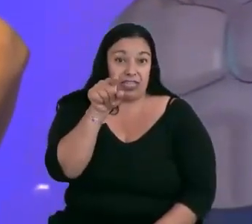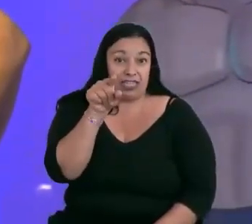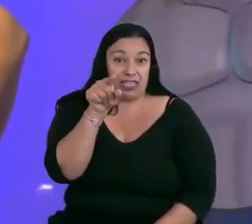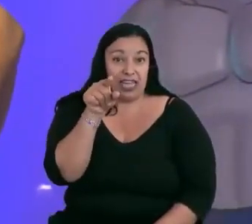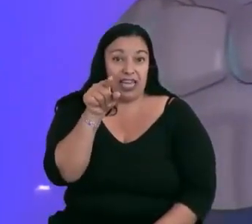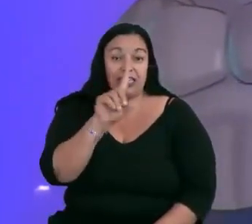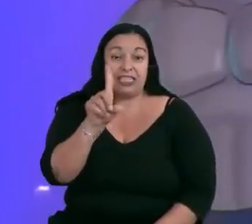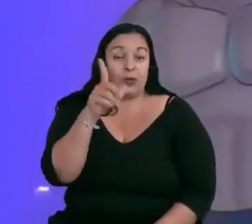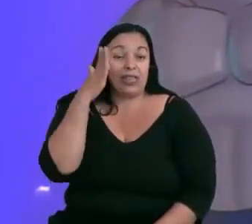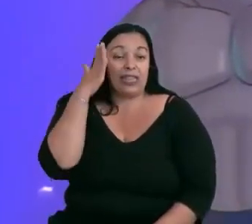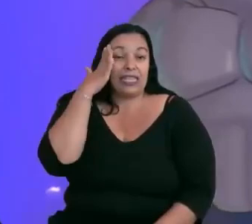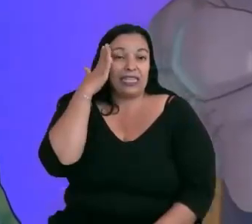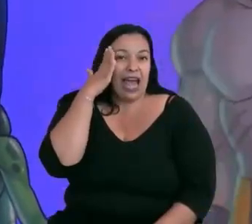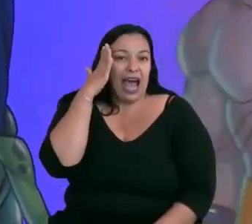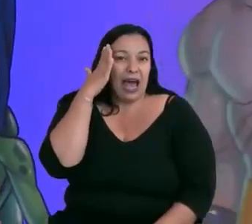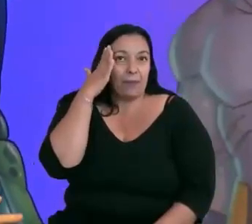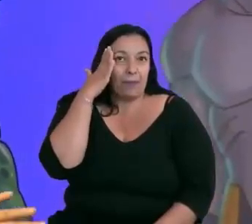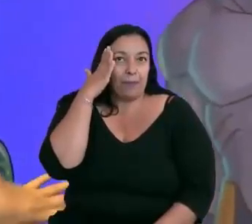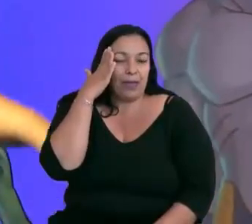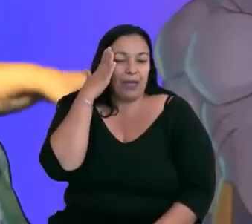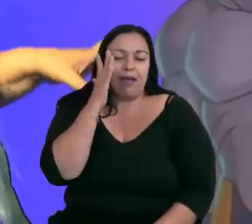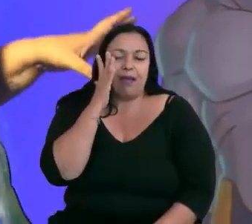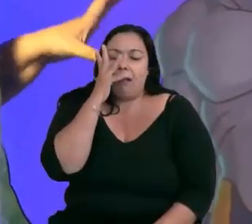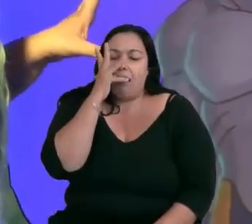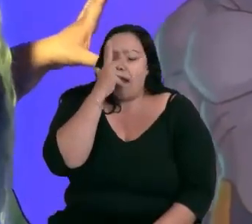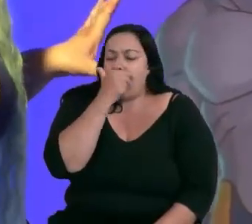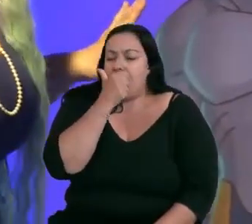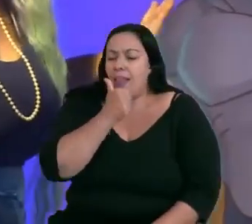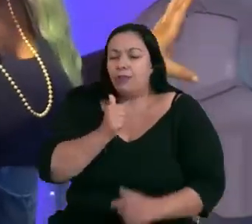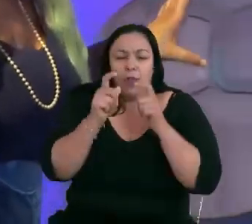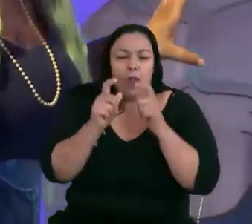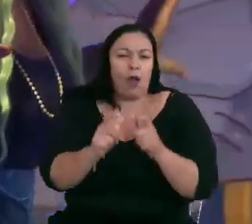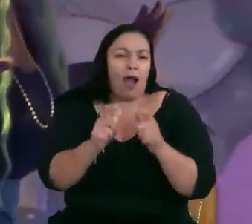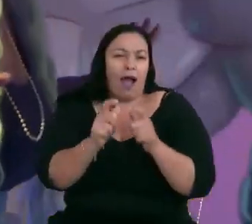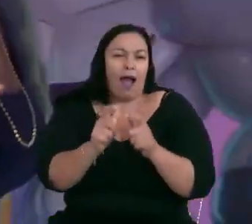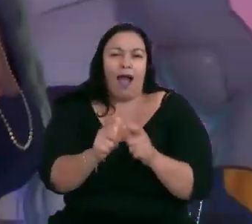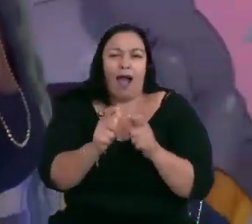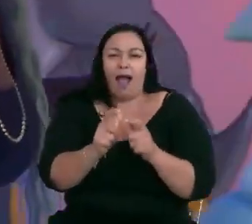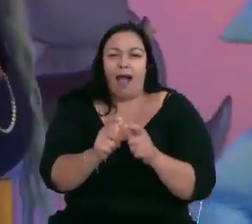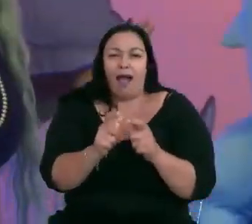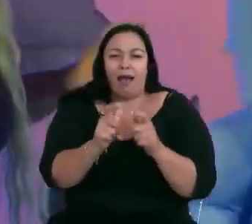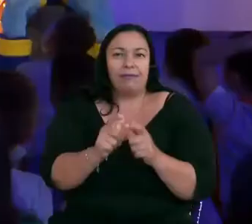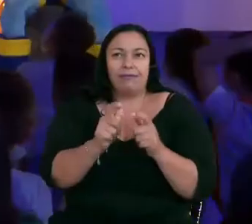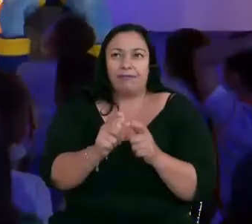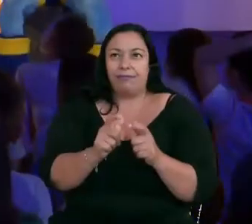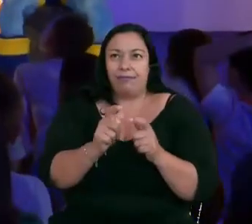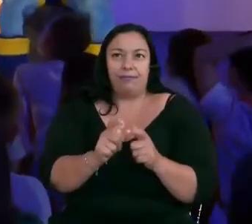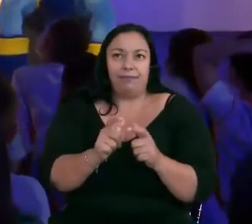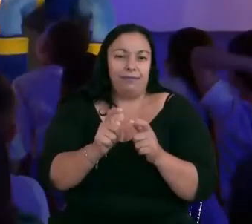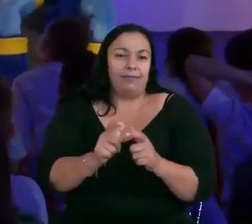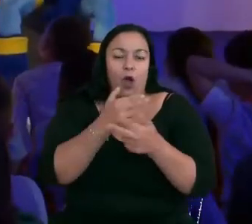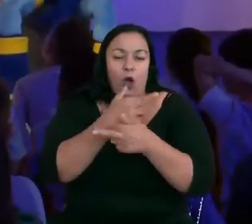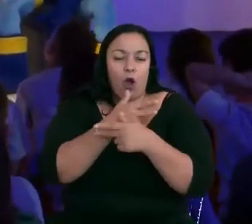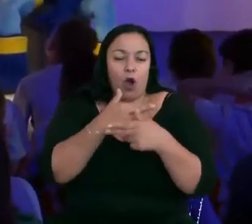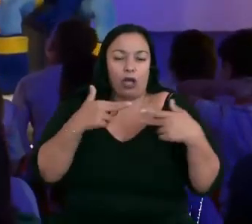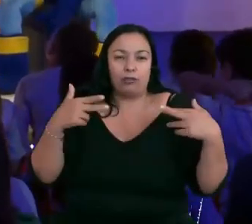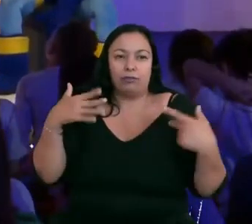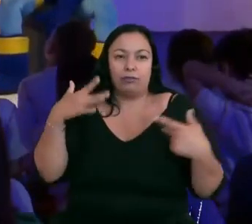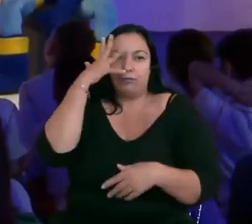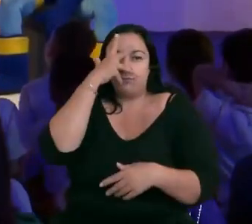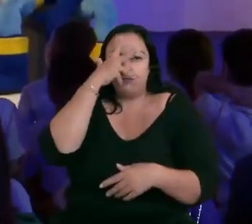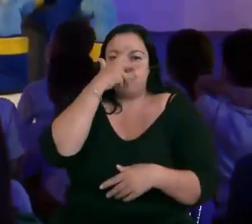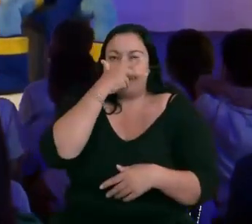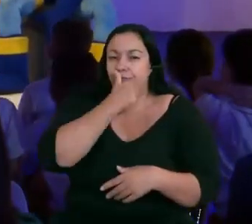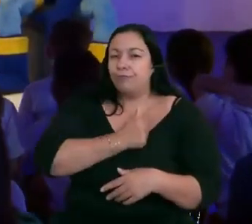noção do quanto lá é lindo. É um lugar cheio de coisas bonitas.